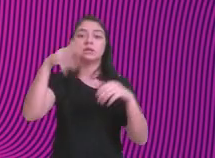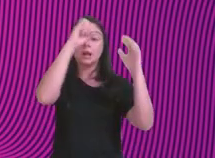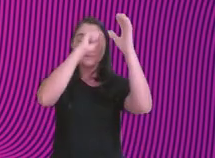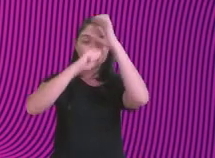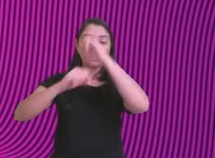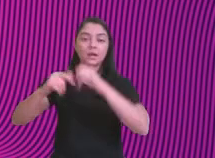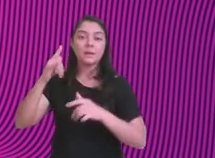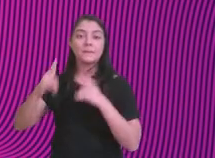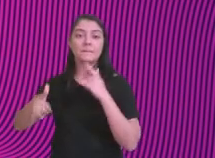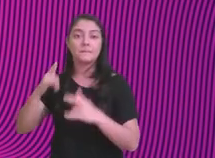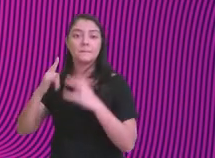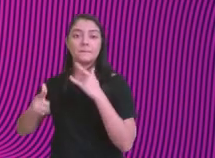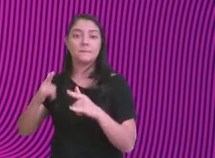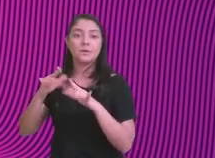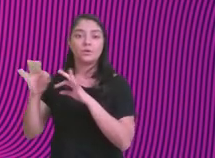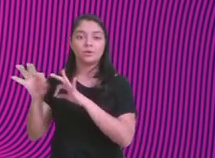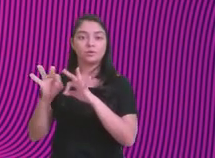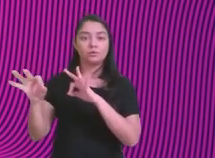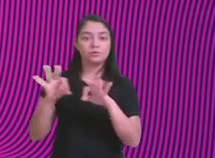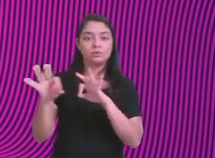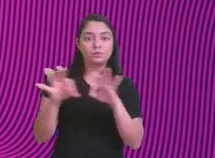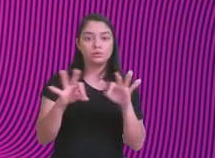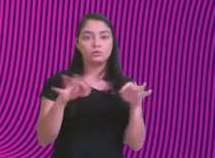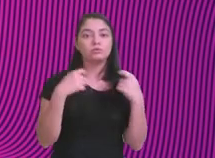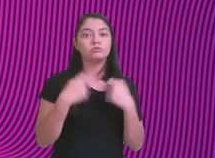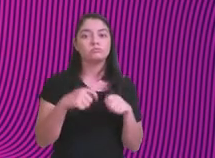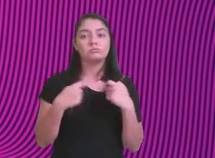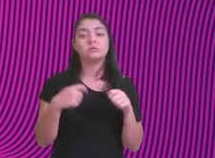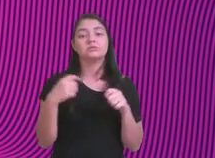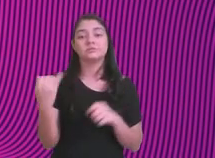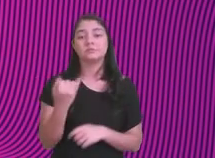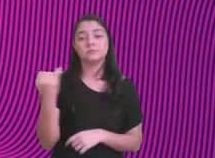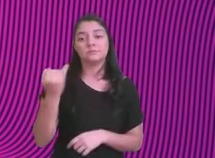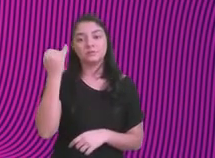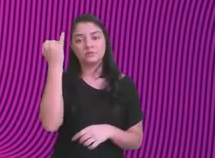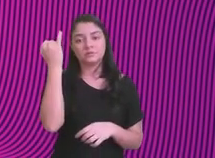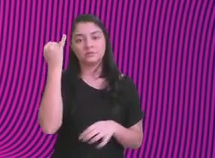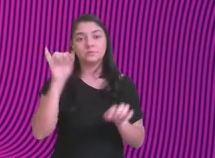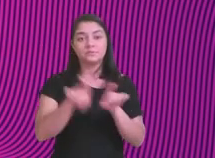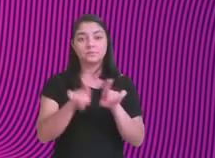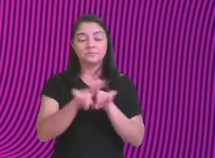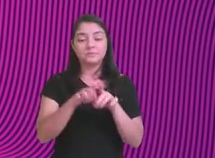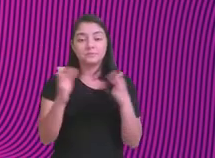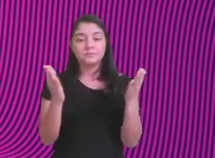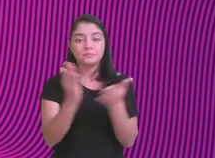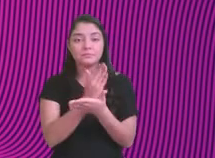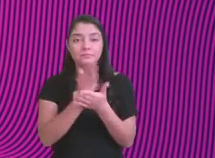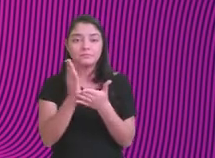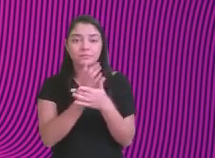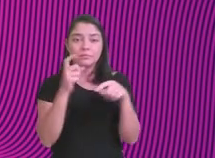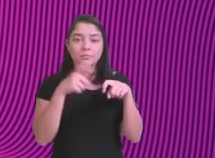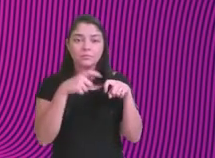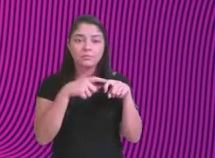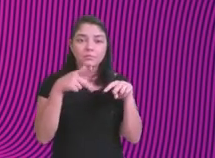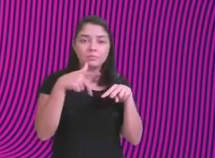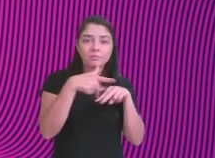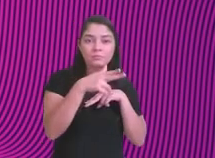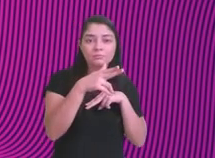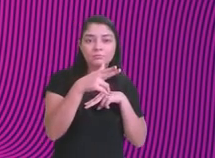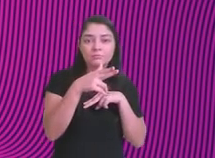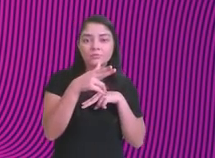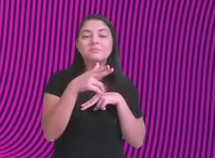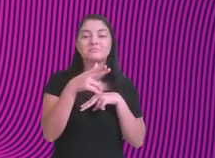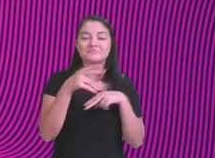uma tutoração de proctors adequados por um período mínimo de cirurgias que a cada sociedade estabeleceu-se uma